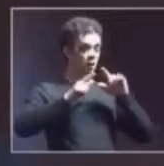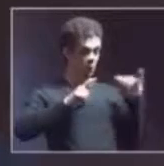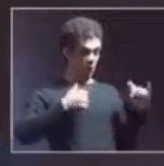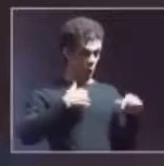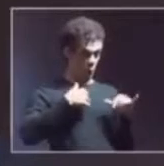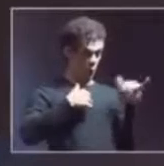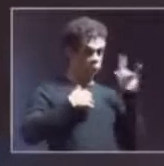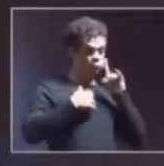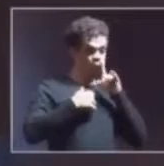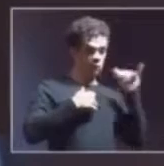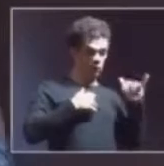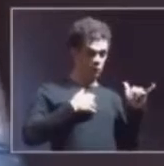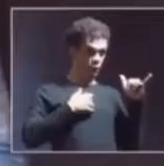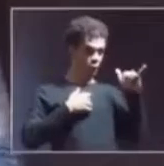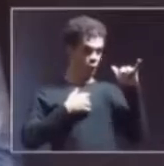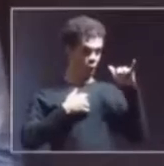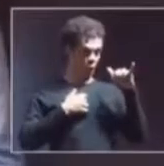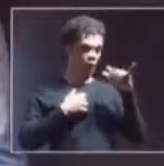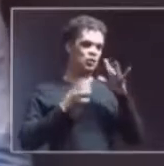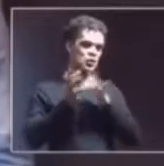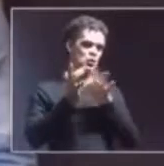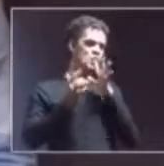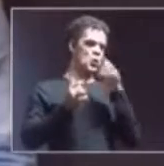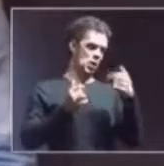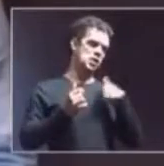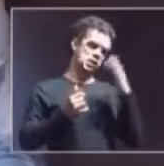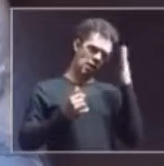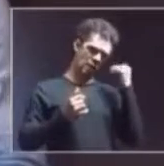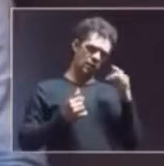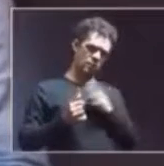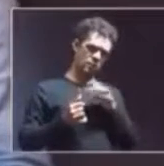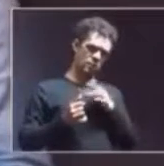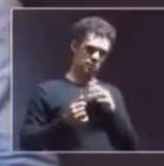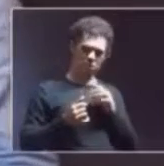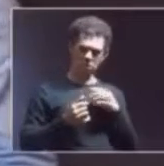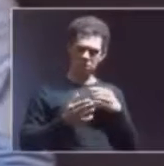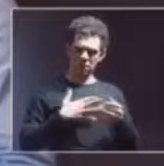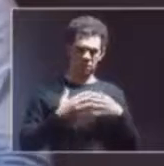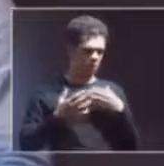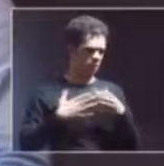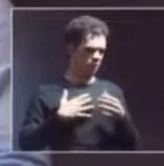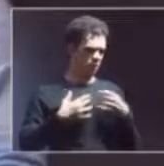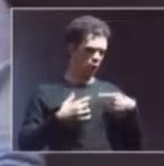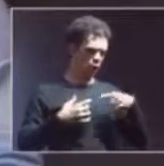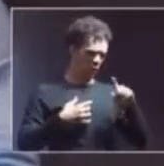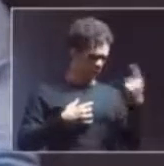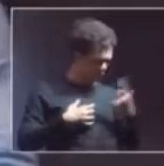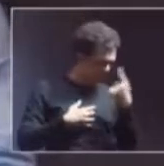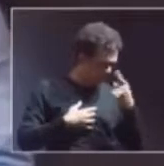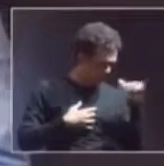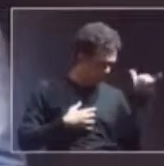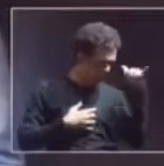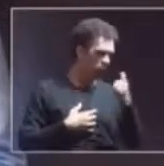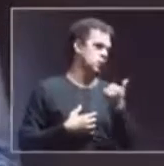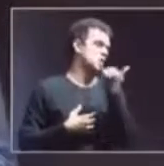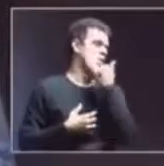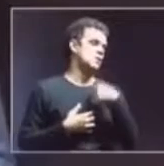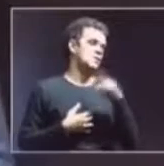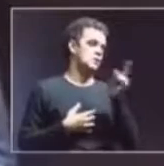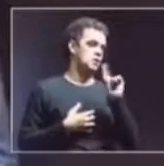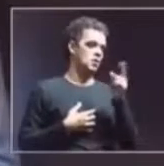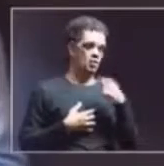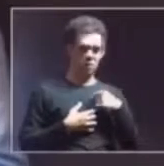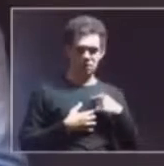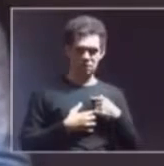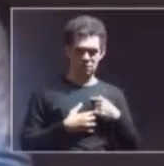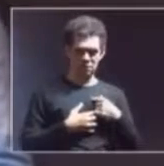voo, e aí, como Jesus me conhece, né, eu ia de todo jeito, mesmo com um furacão. Aí eu